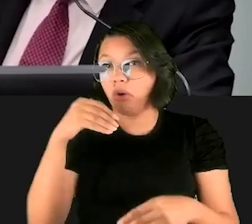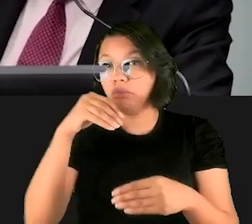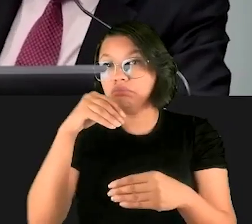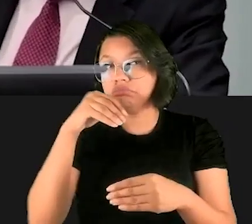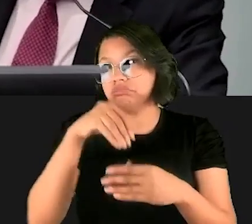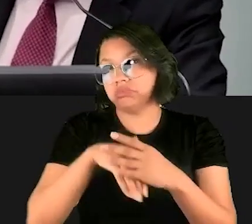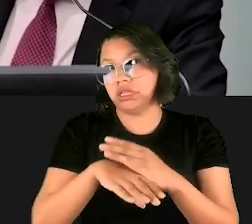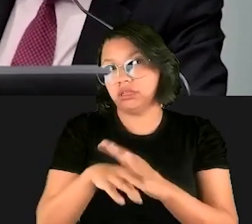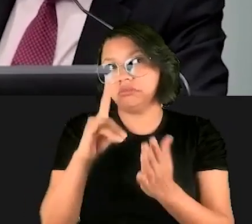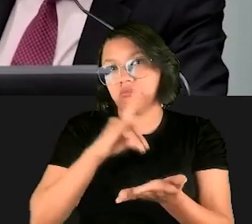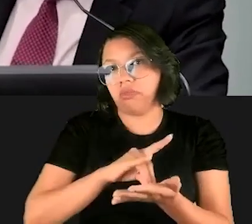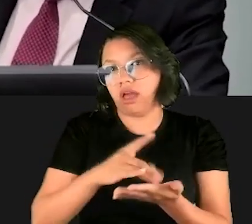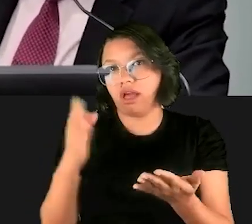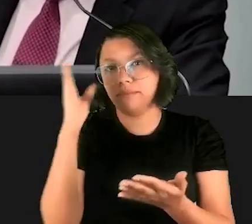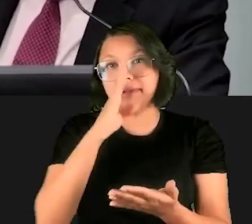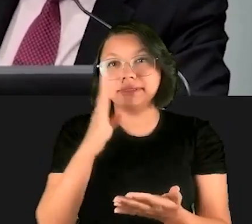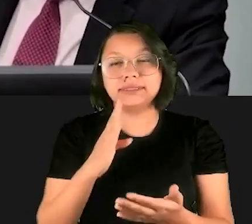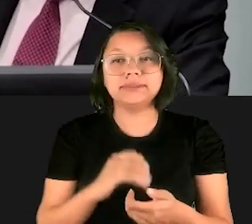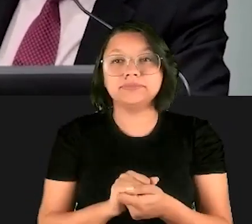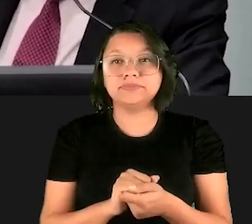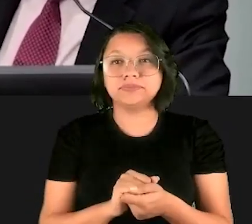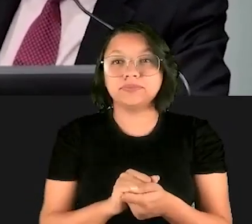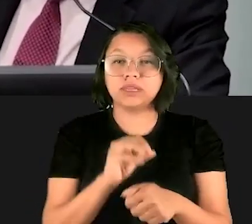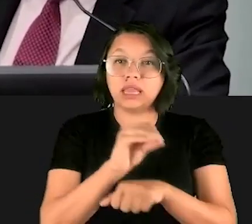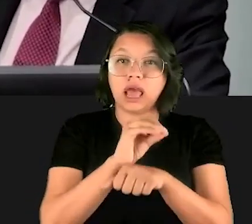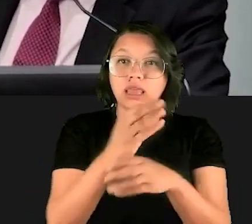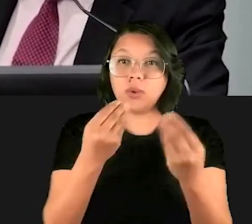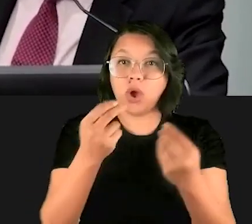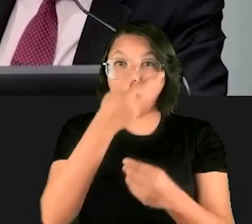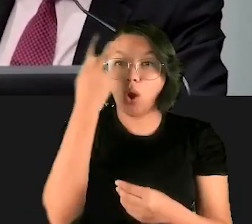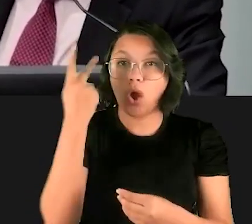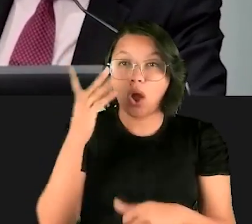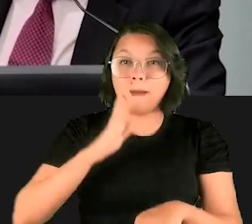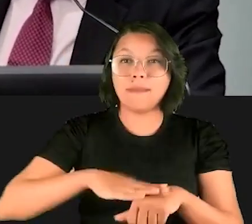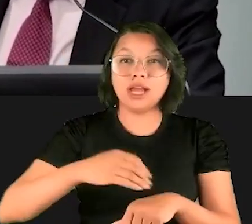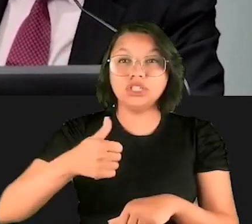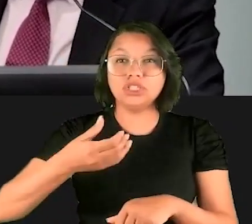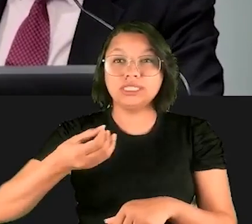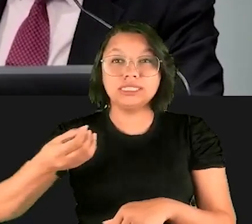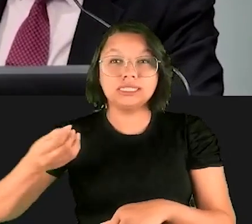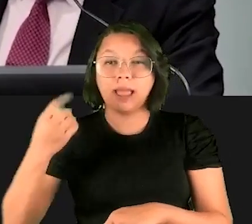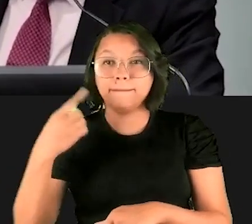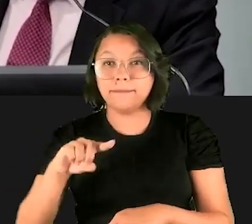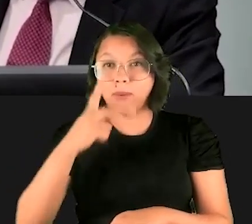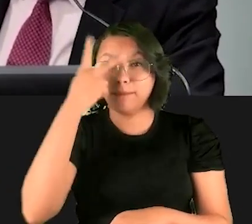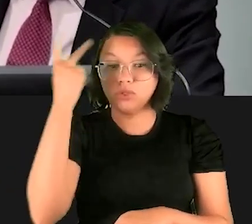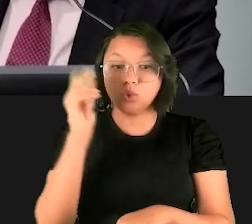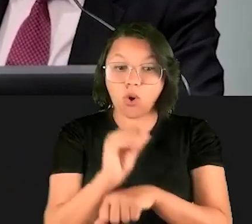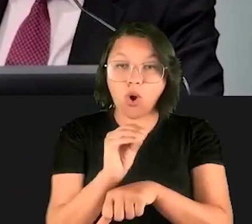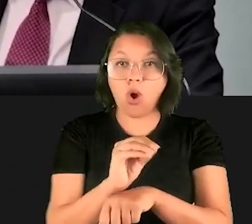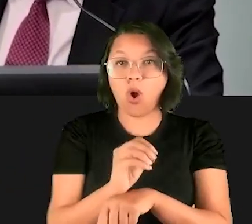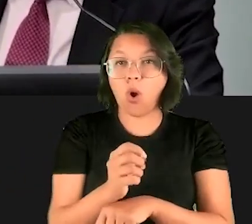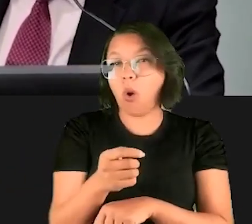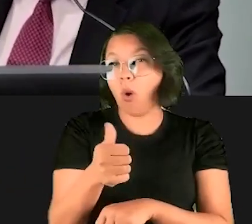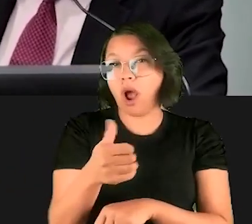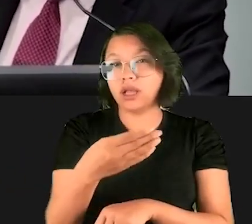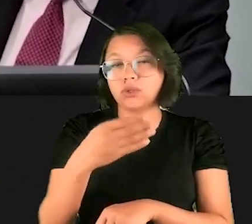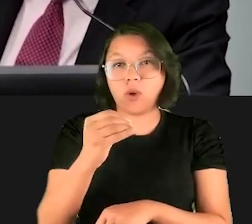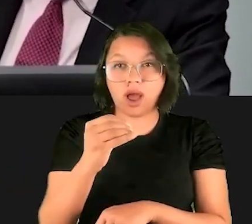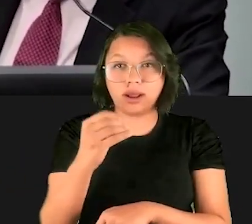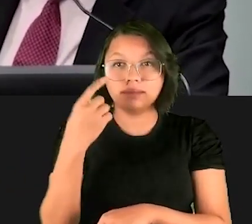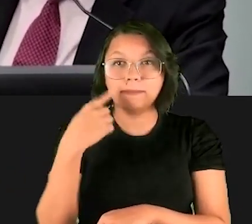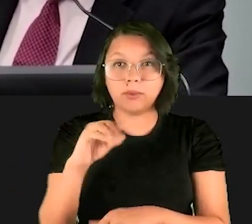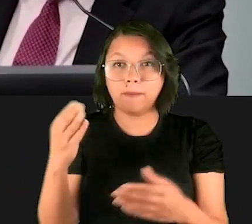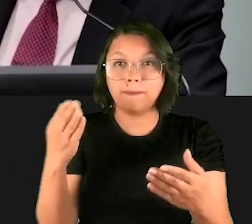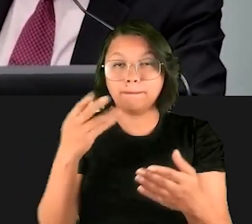da realidade brasileira, e tratamos com isso um número muito grande de pacientes. Já foram mais de 100 mil pacientes tratados, nós temos quase 40 mil pacientes